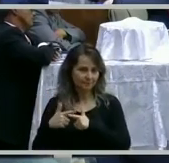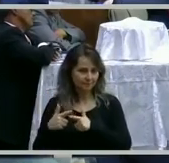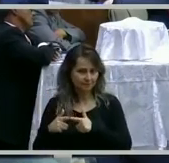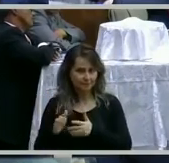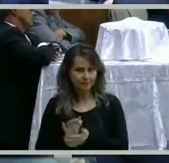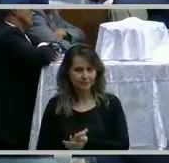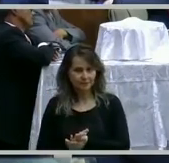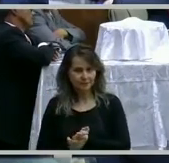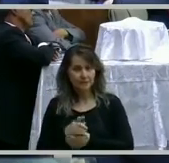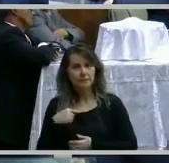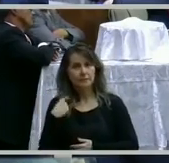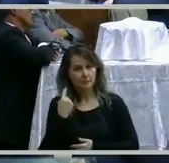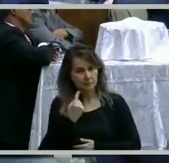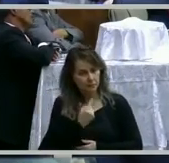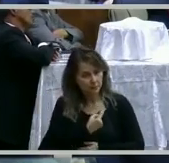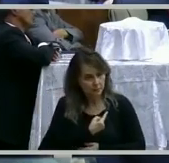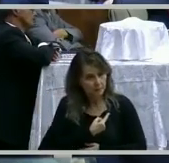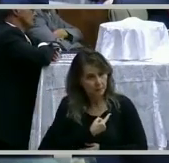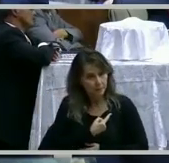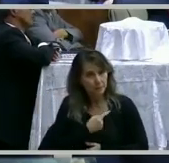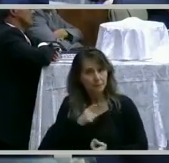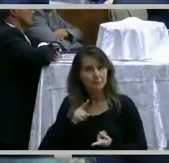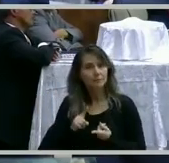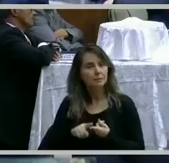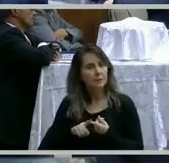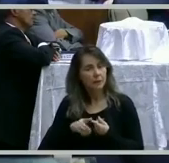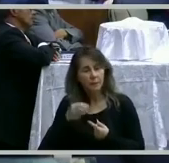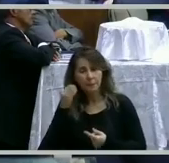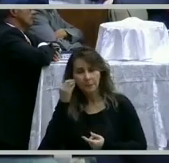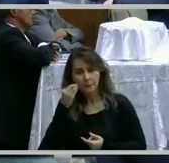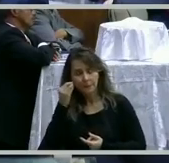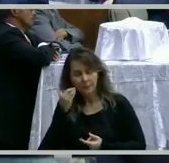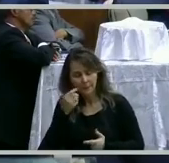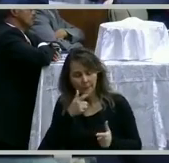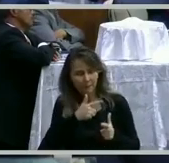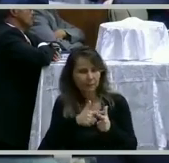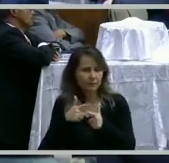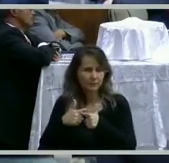nós também vivemos, vivenciamos nos dias de hoje.